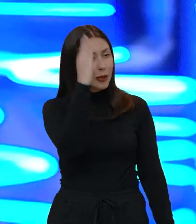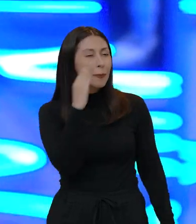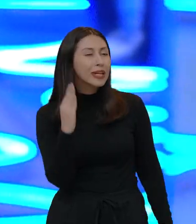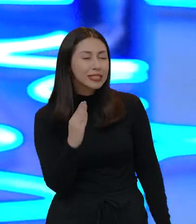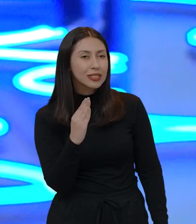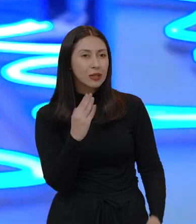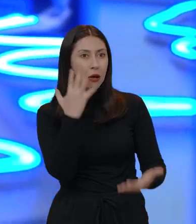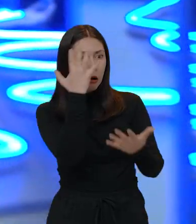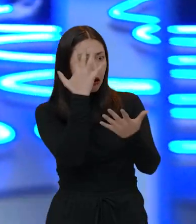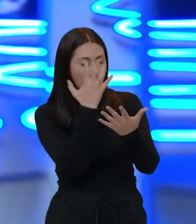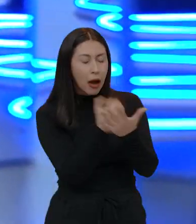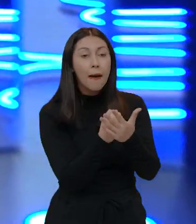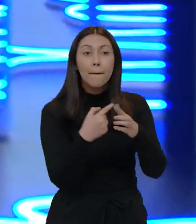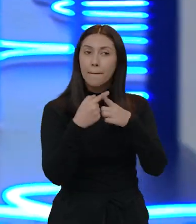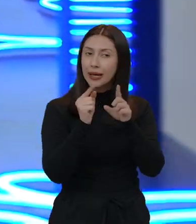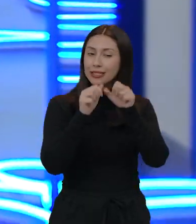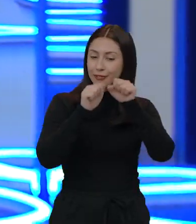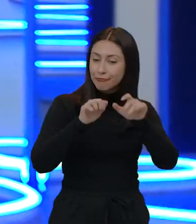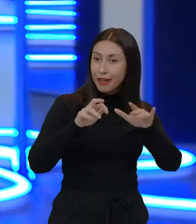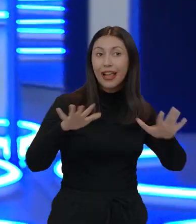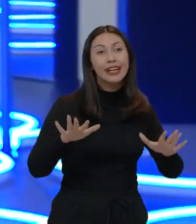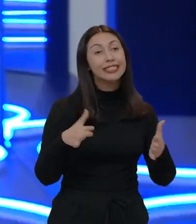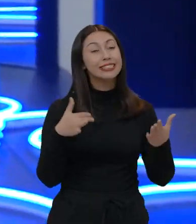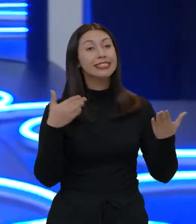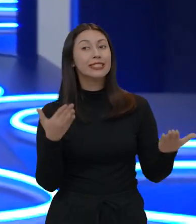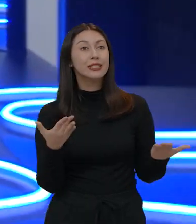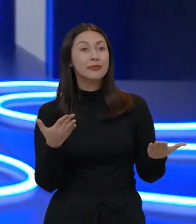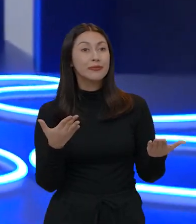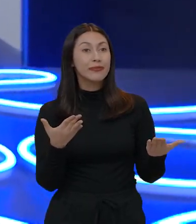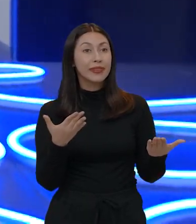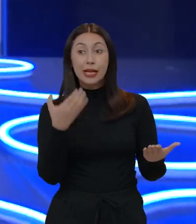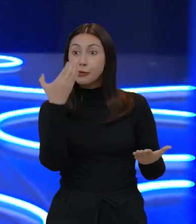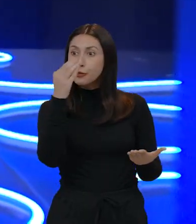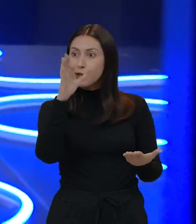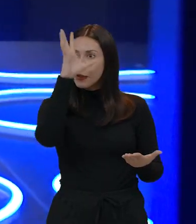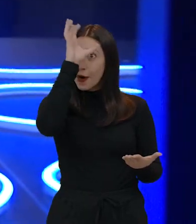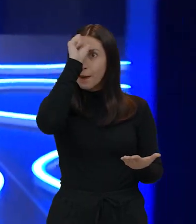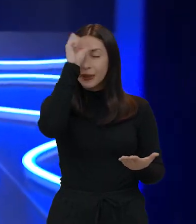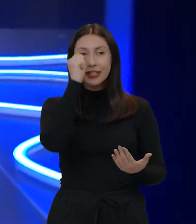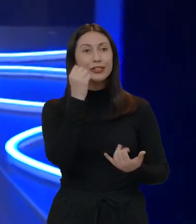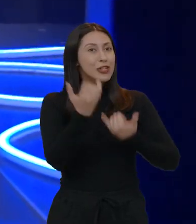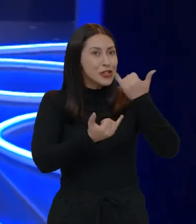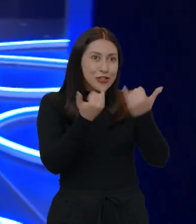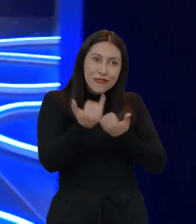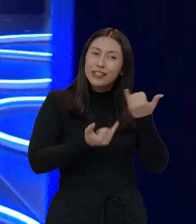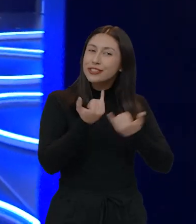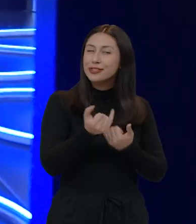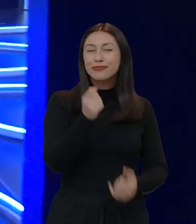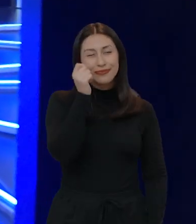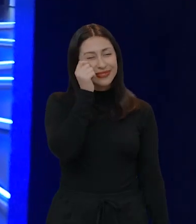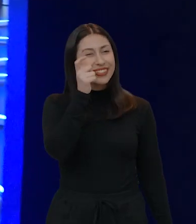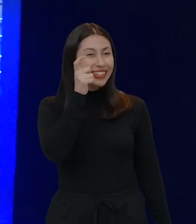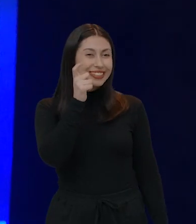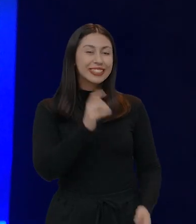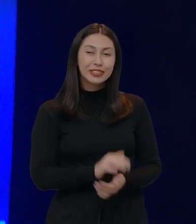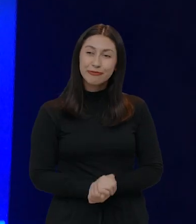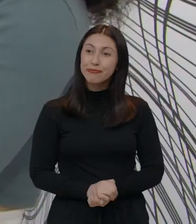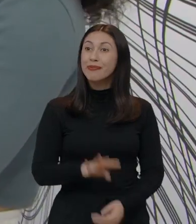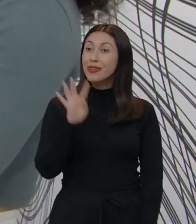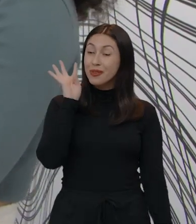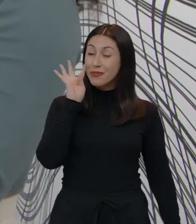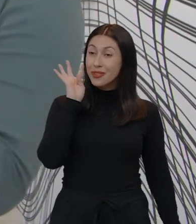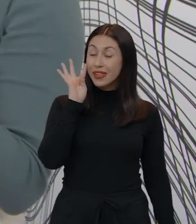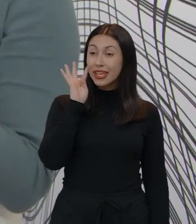Da ilusão de ótica, mas é uma tendência e aí aqui vocês aprendem ciência se divertindo, é muito interessante. Muito